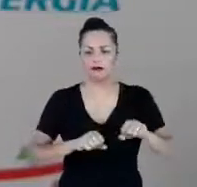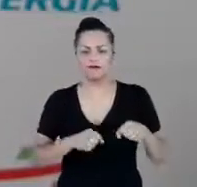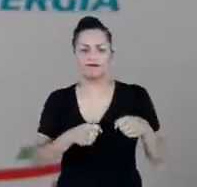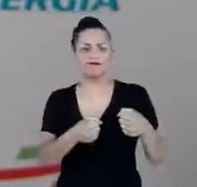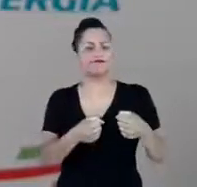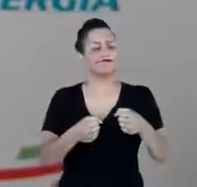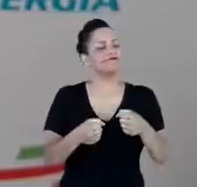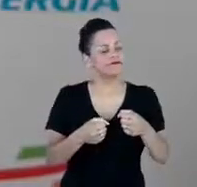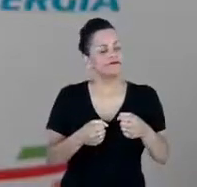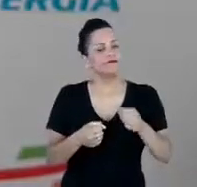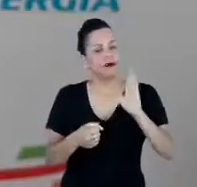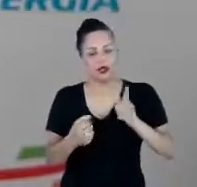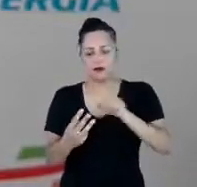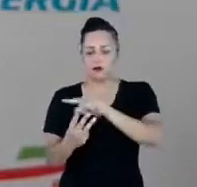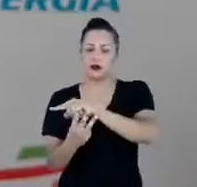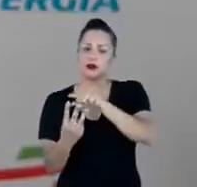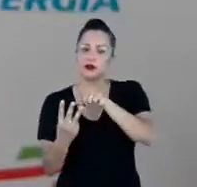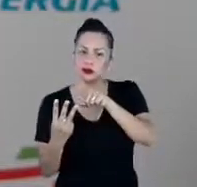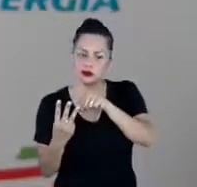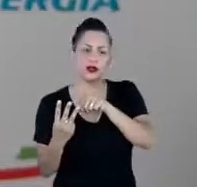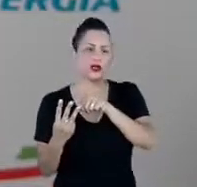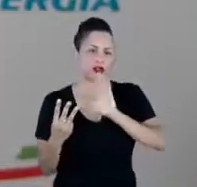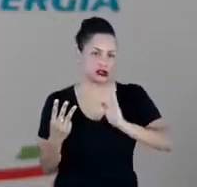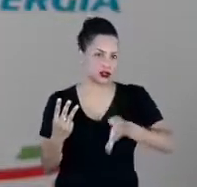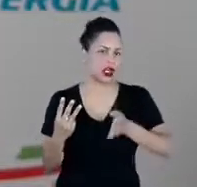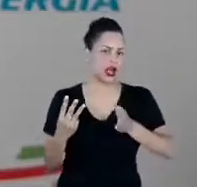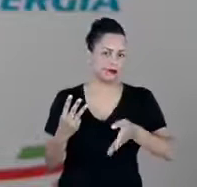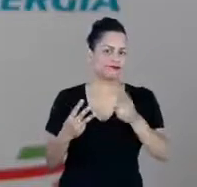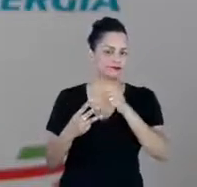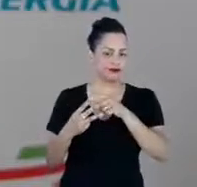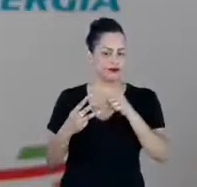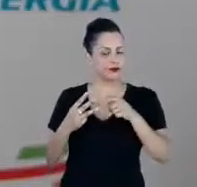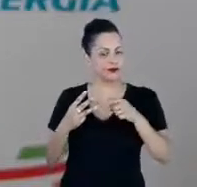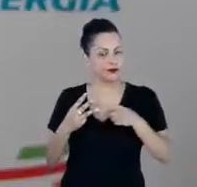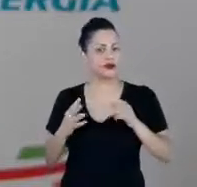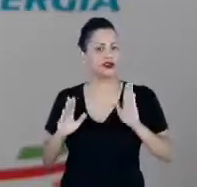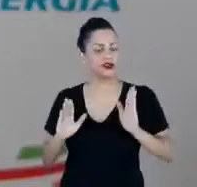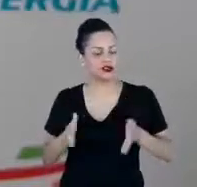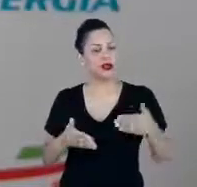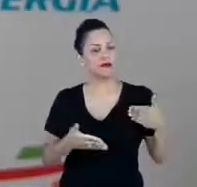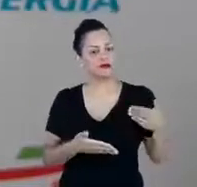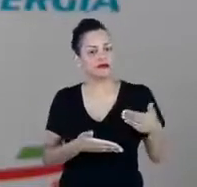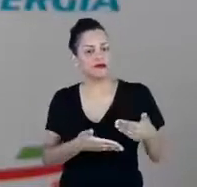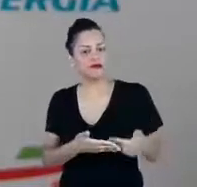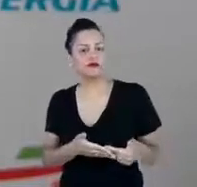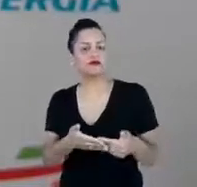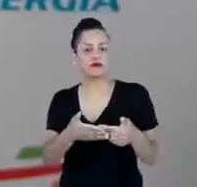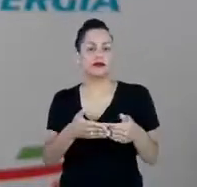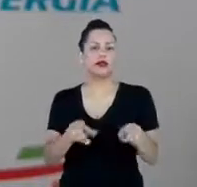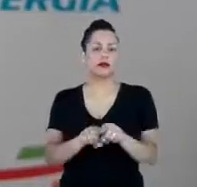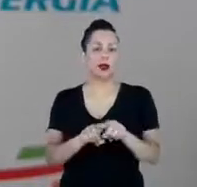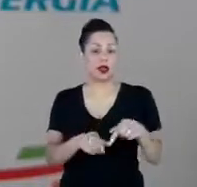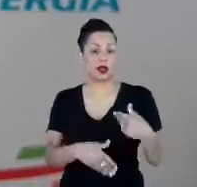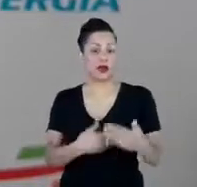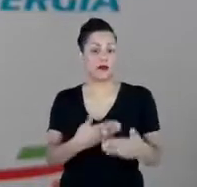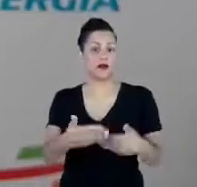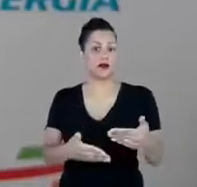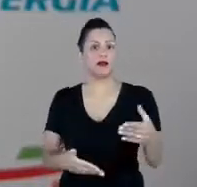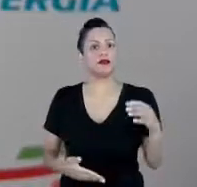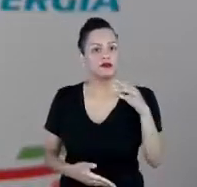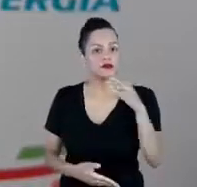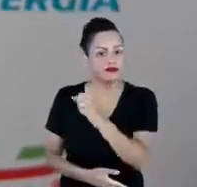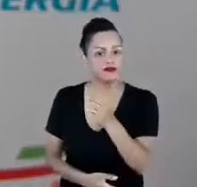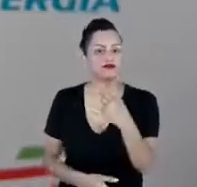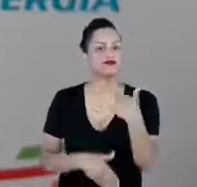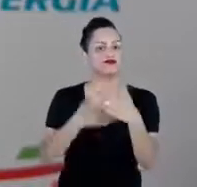é nesses três aspectos enquanto conseguem fazendo uma promoção do bastante e progredindo eu